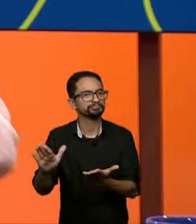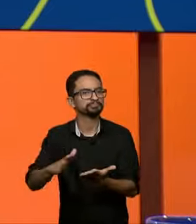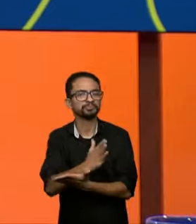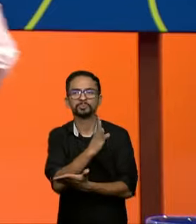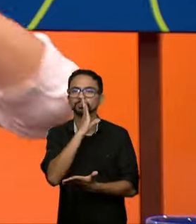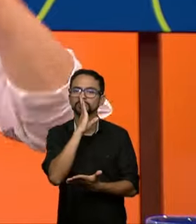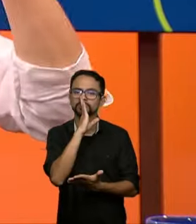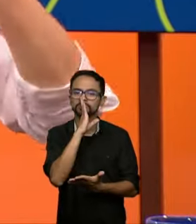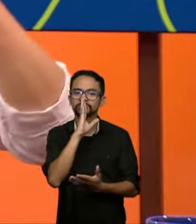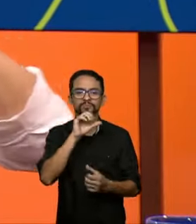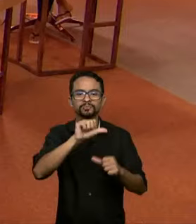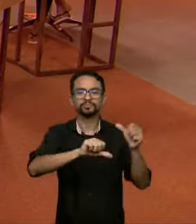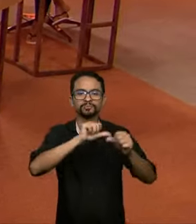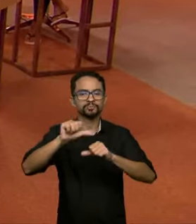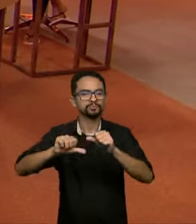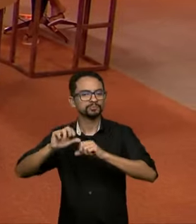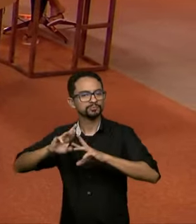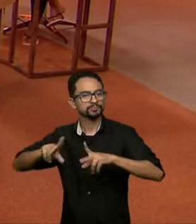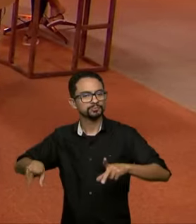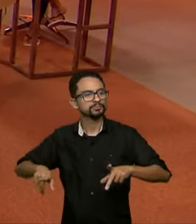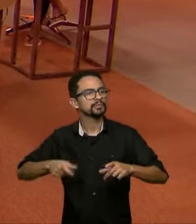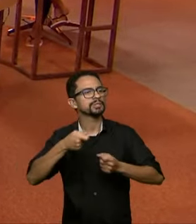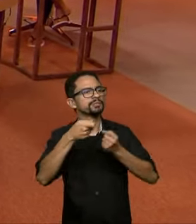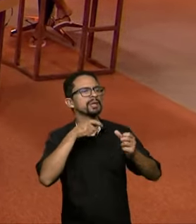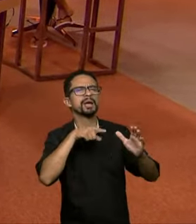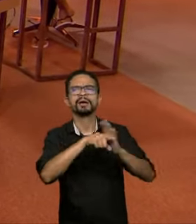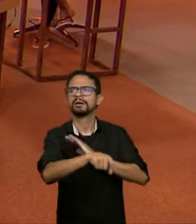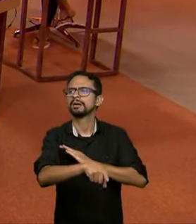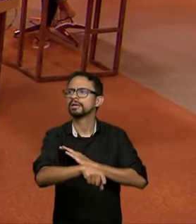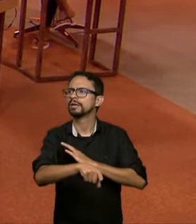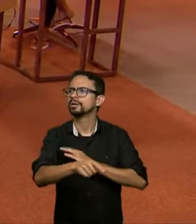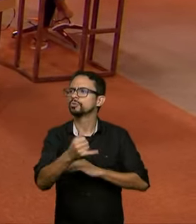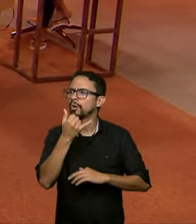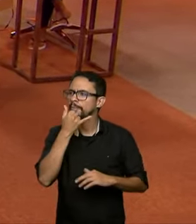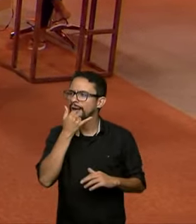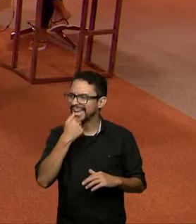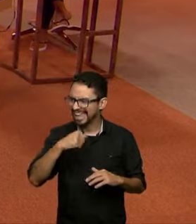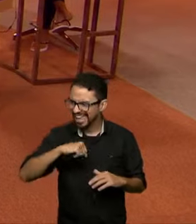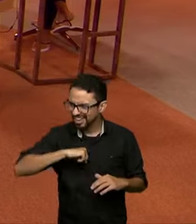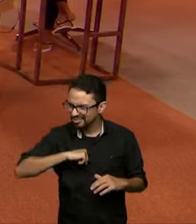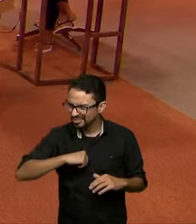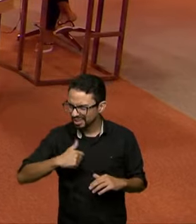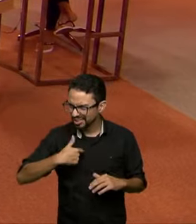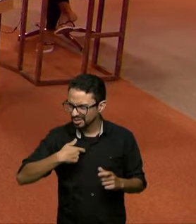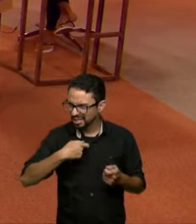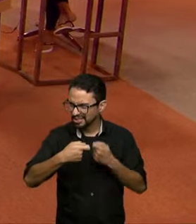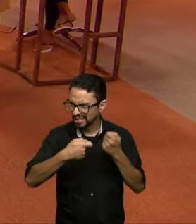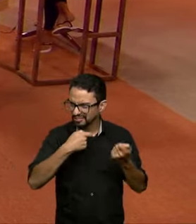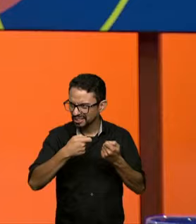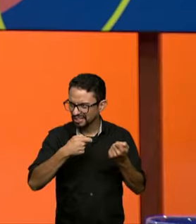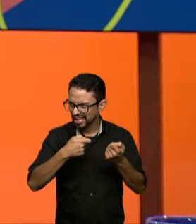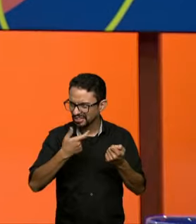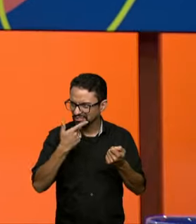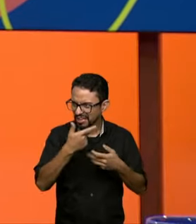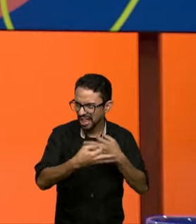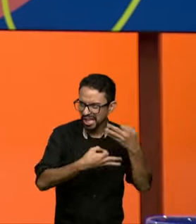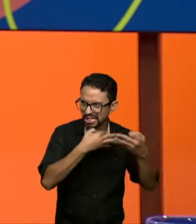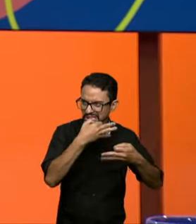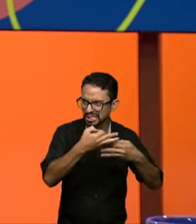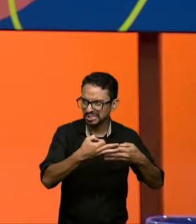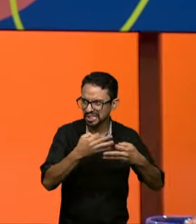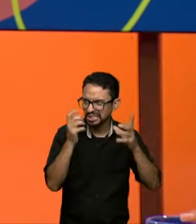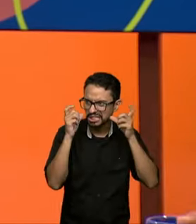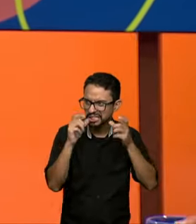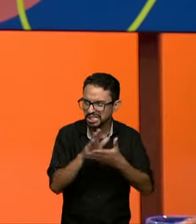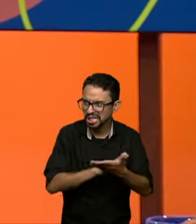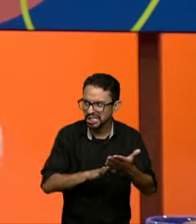e aí, mudando o gênero de pessoa. Quando terminou a entrevista, eu falei, quem deu essa entrevista, gente? É. Não conheço essa pessoa, é uma pessoa desinteressante, que não tem história,